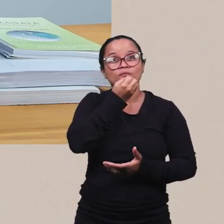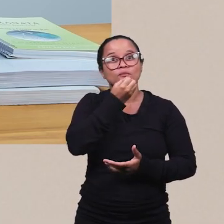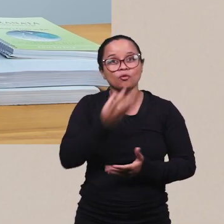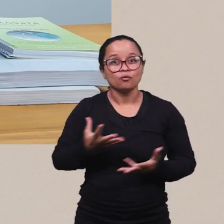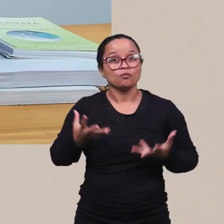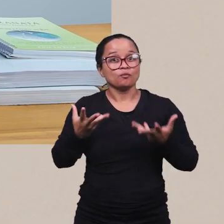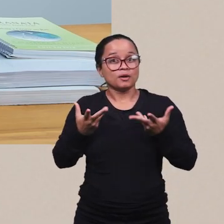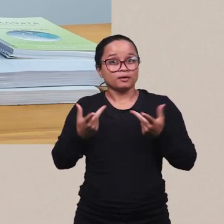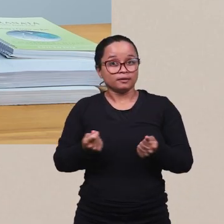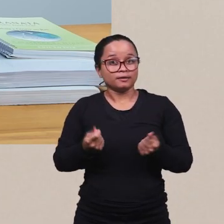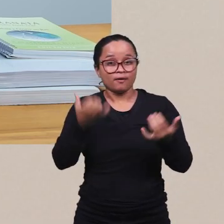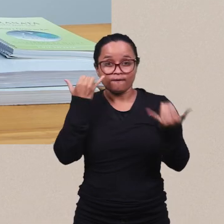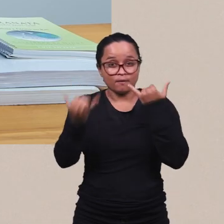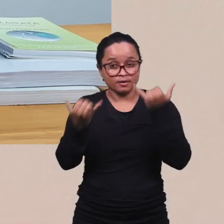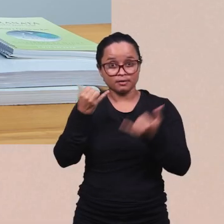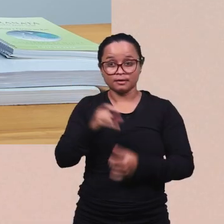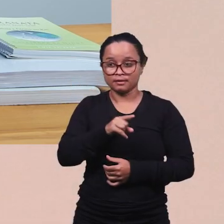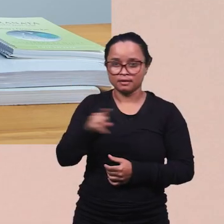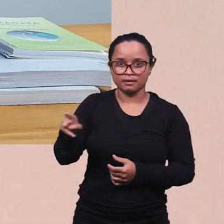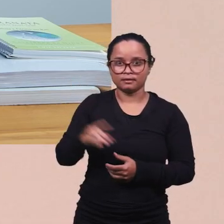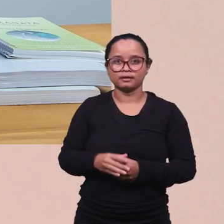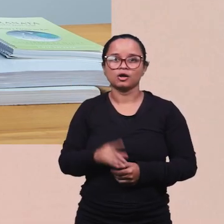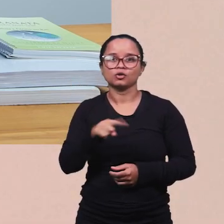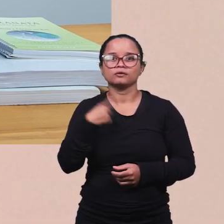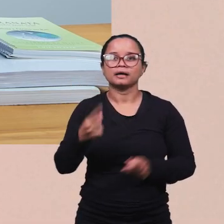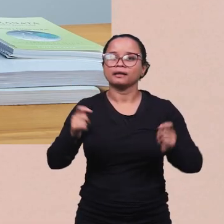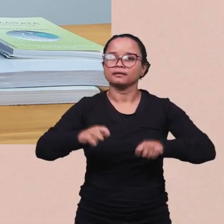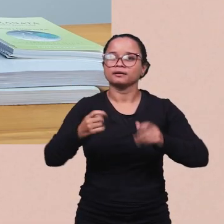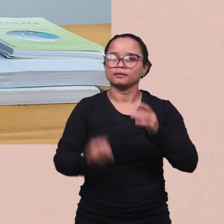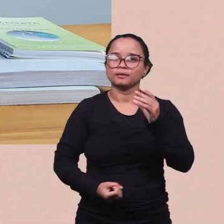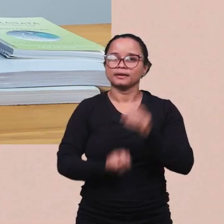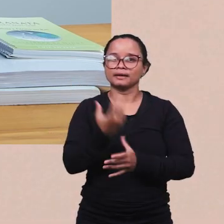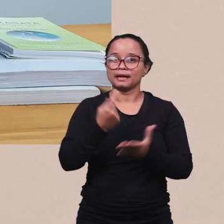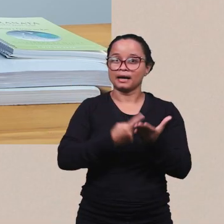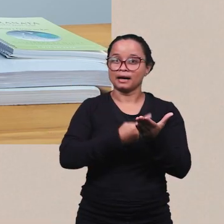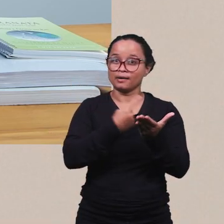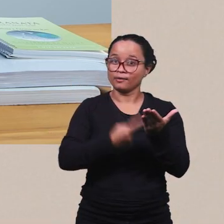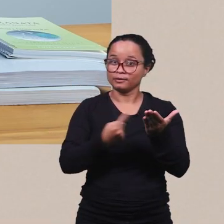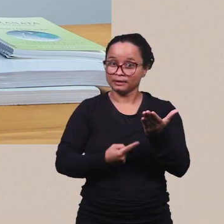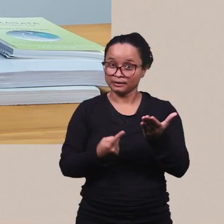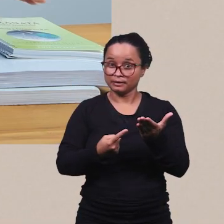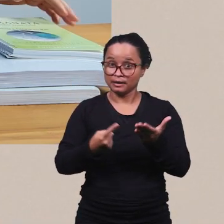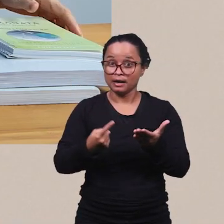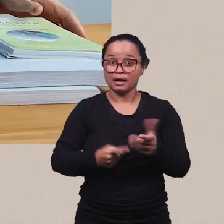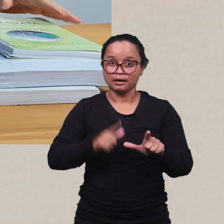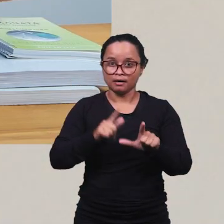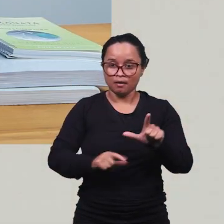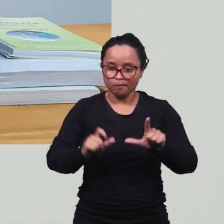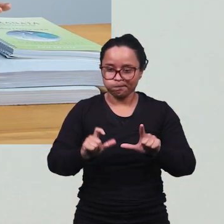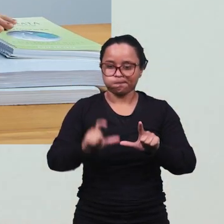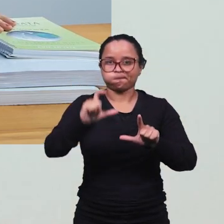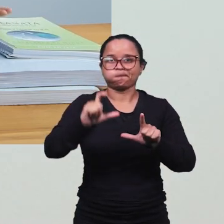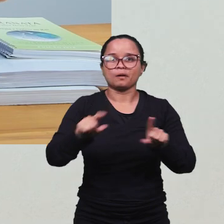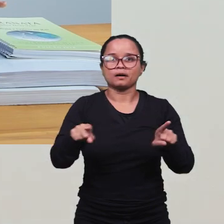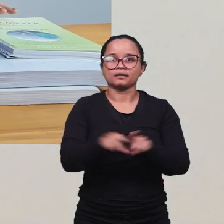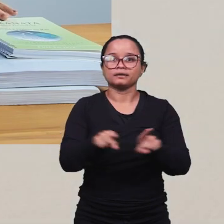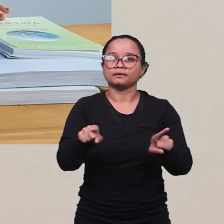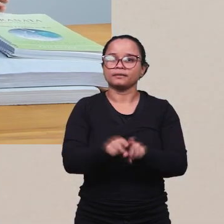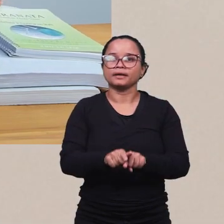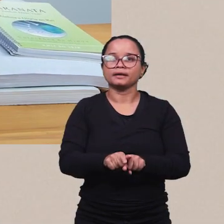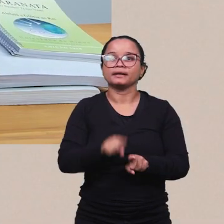gratificante e exitoso. Suas informações nos permitiram criar coletâneas ampliadas em